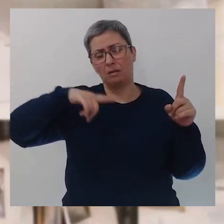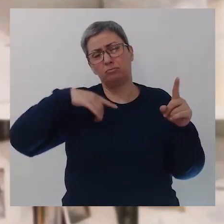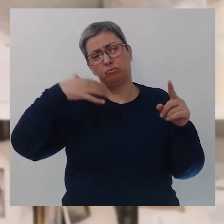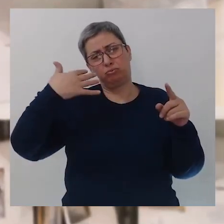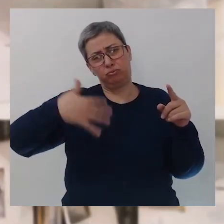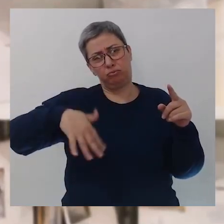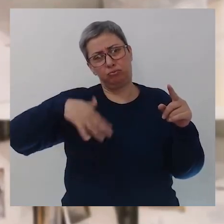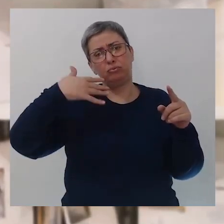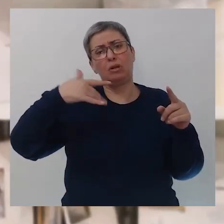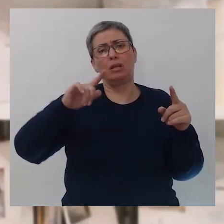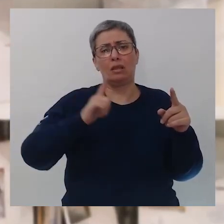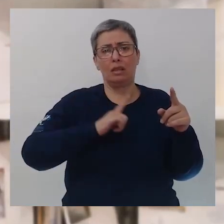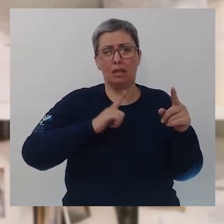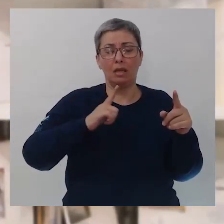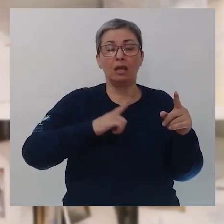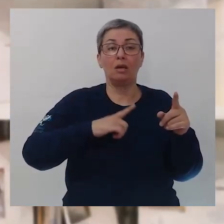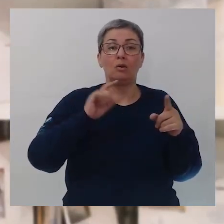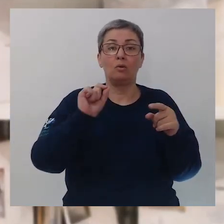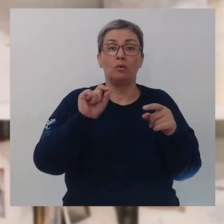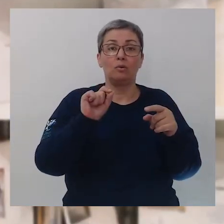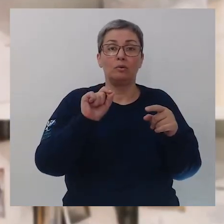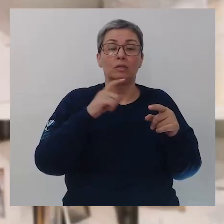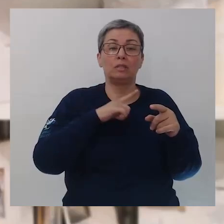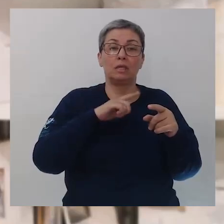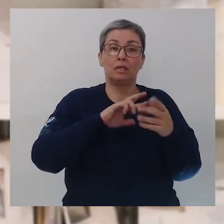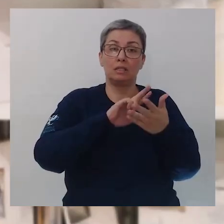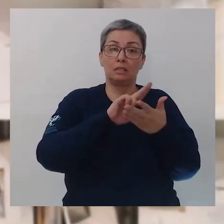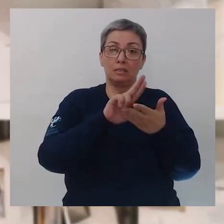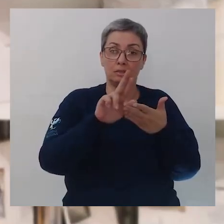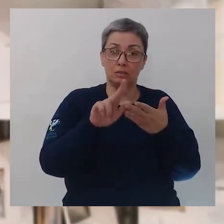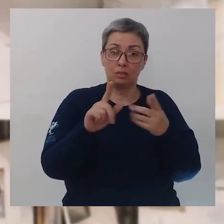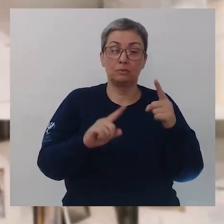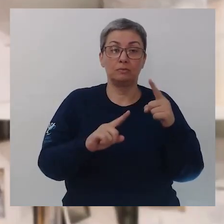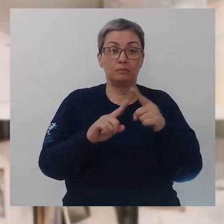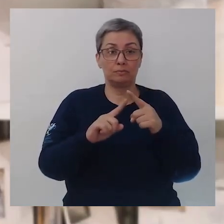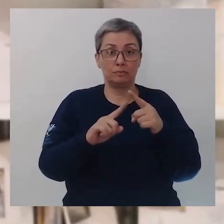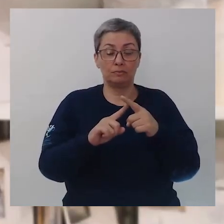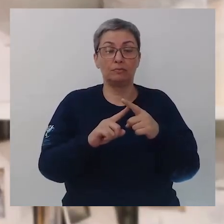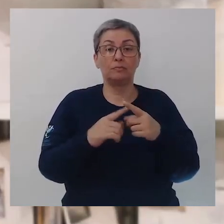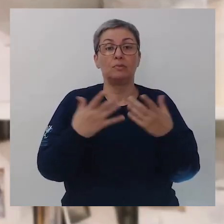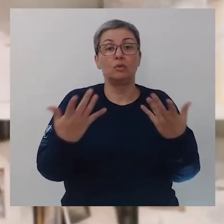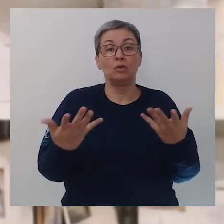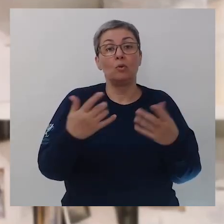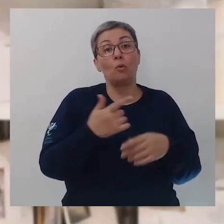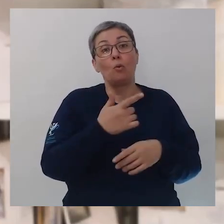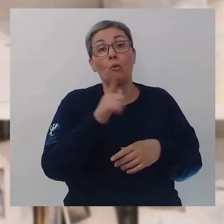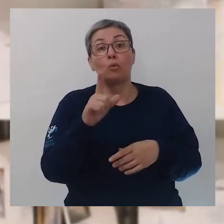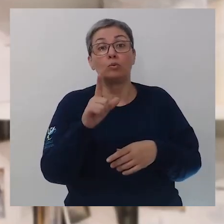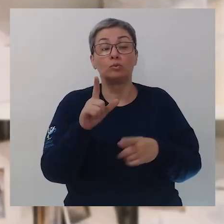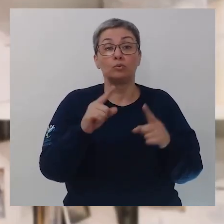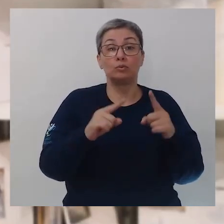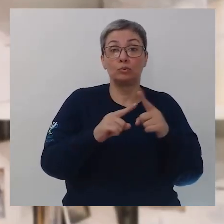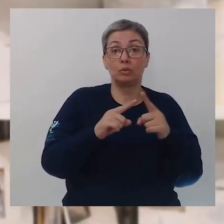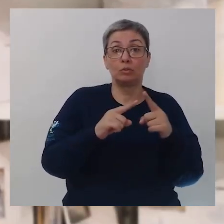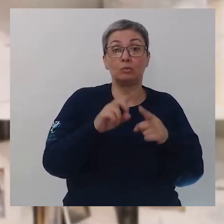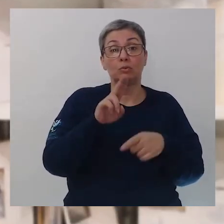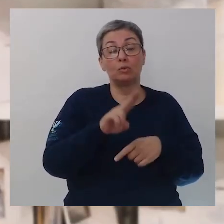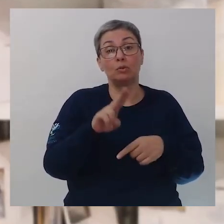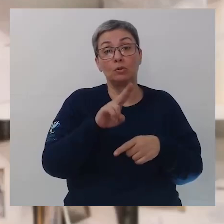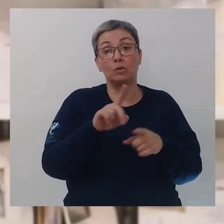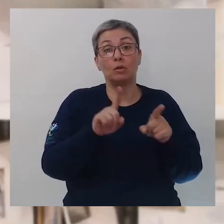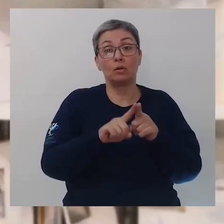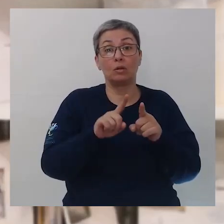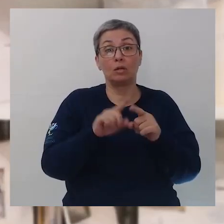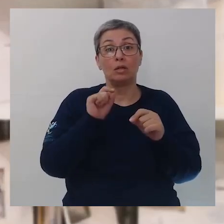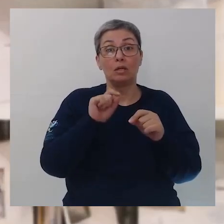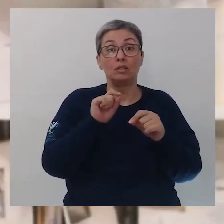muito extenso, existem vários tipos. Um outro gráfico muito usado